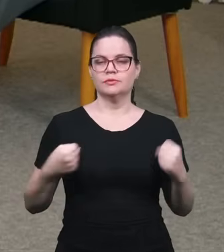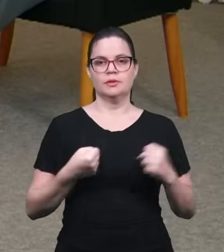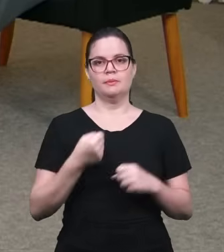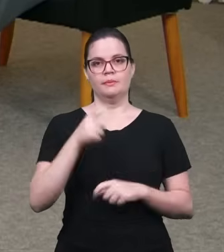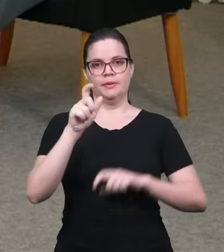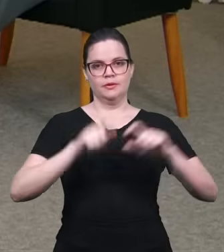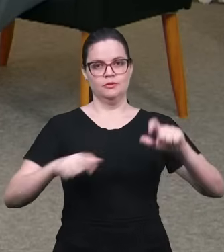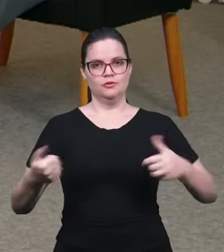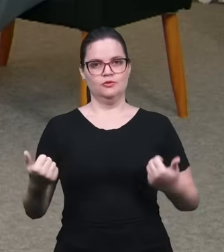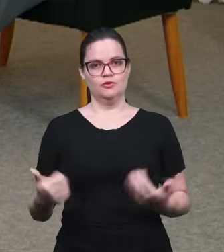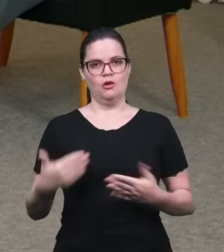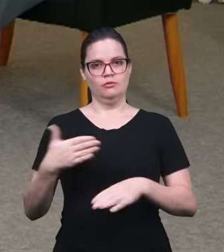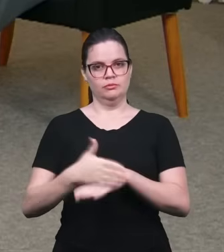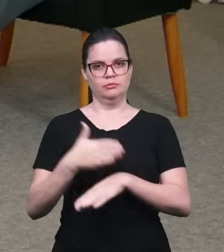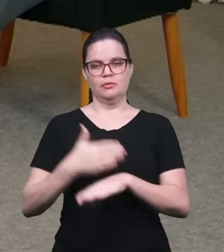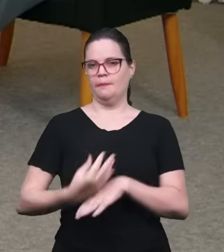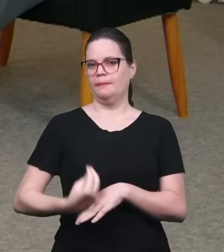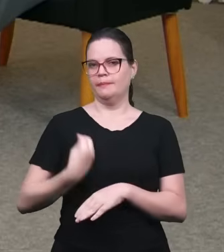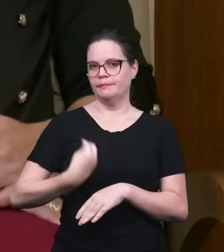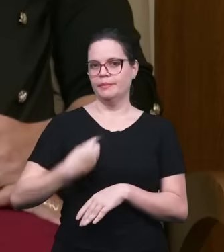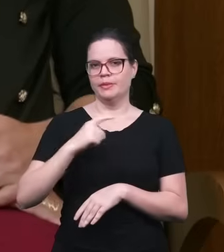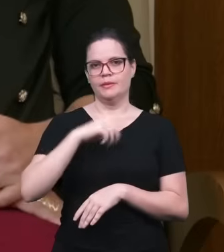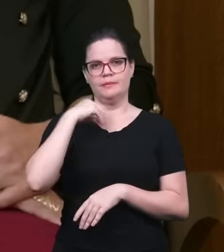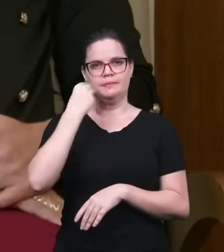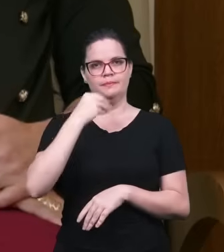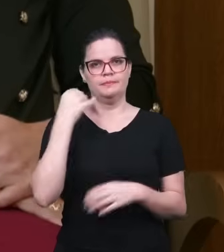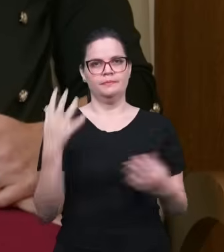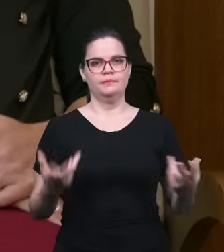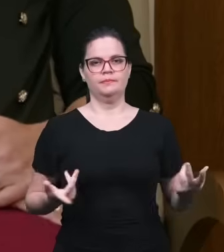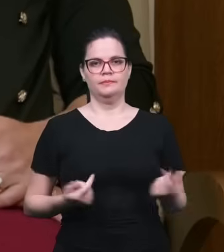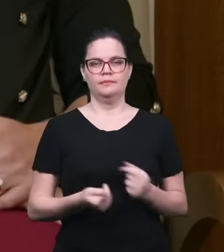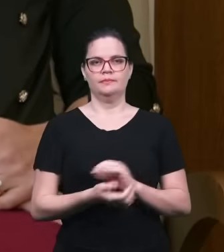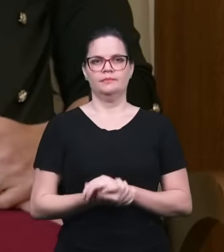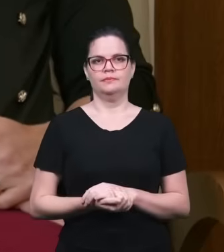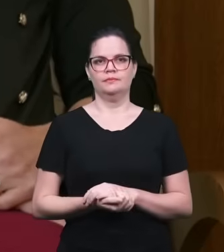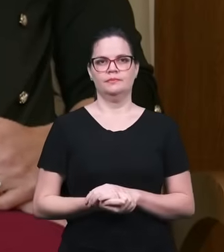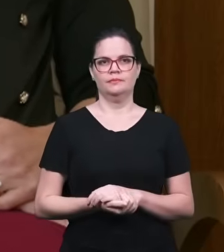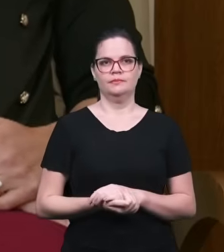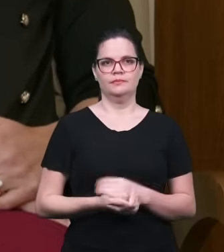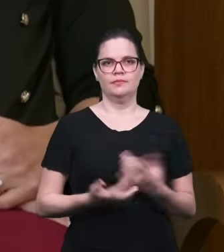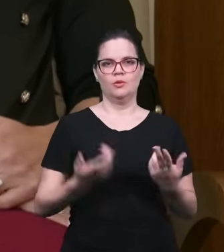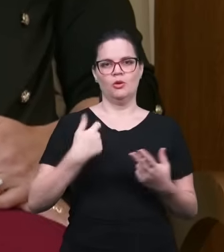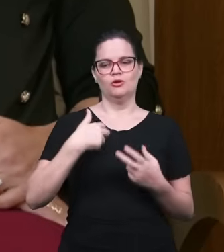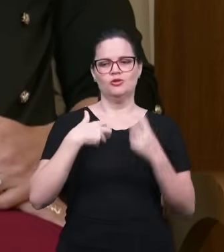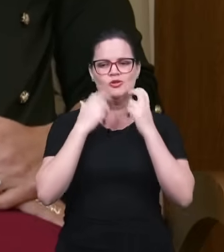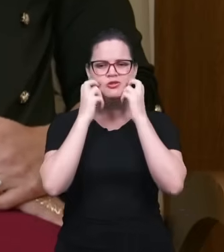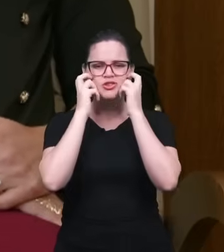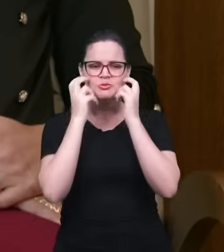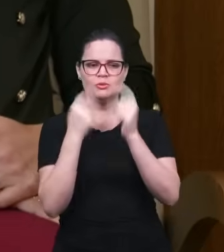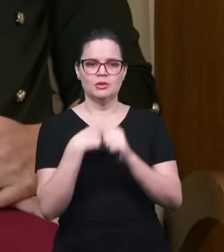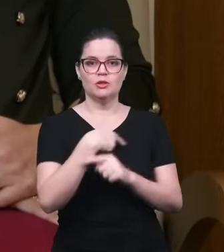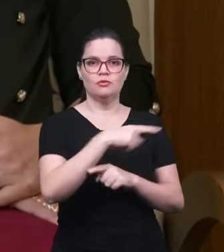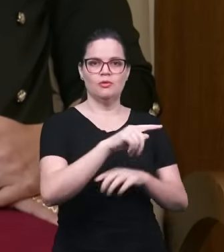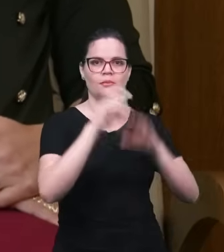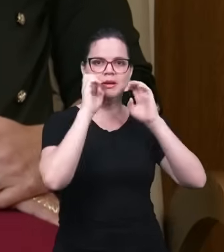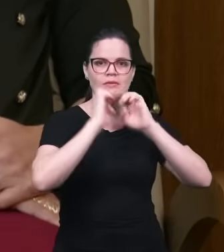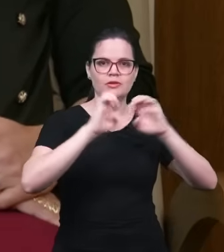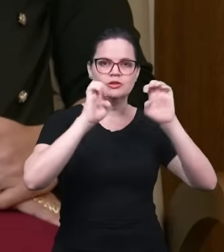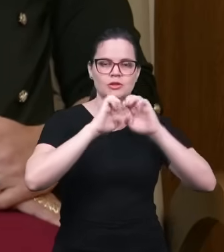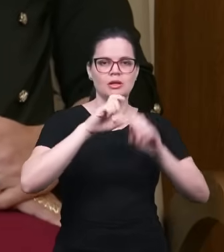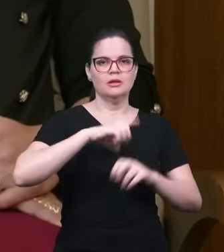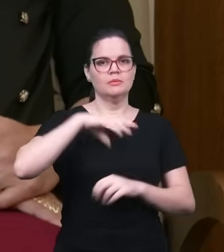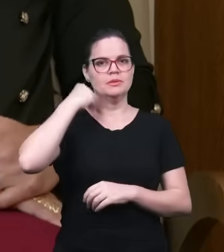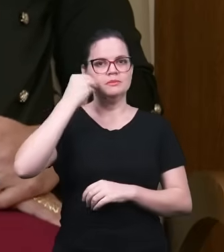participado disso têm tido experiências extraordinárias, né? No âmbito, às vezes eu sou um pouco mais tímido, eu saio evangelizar, eu tenho uma experiência com o